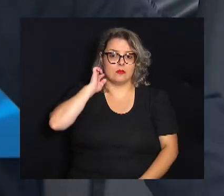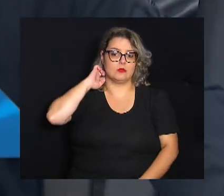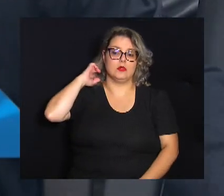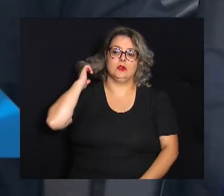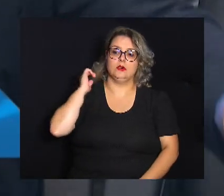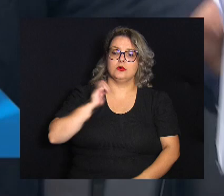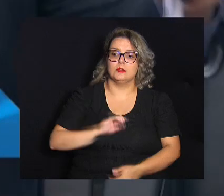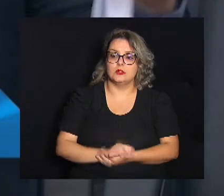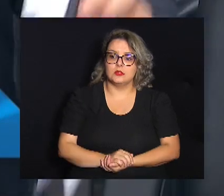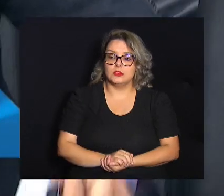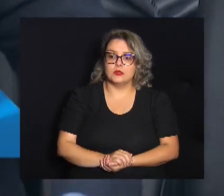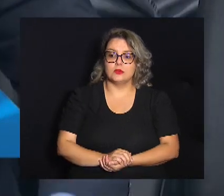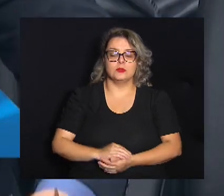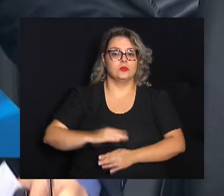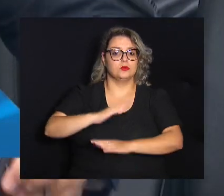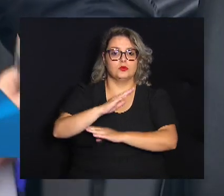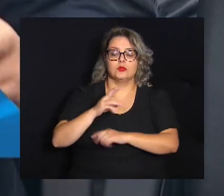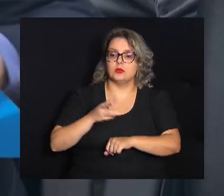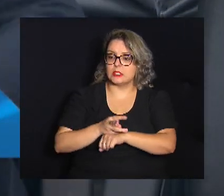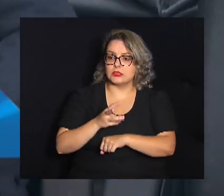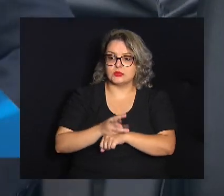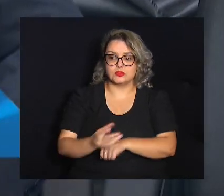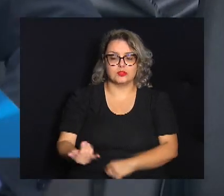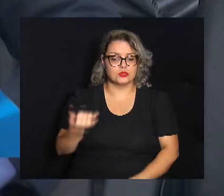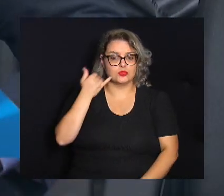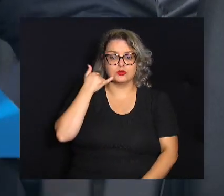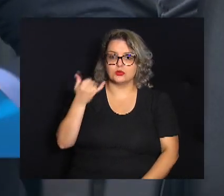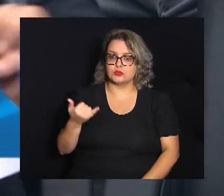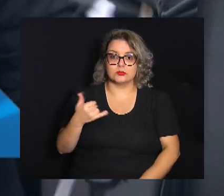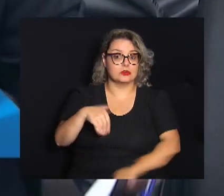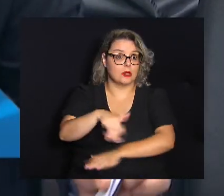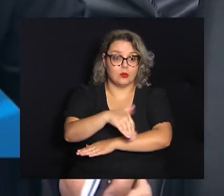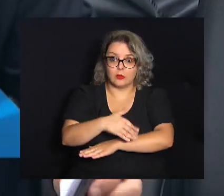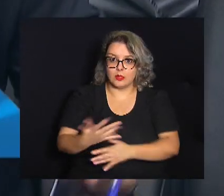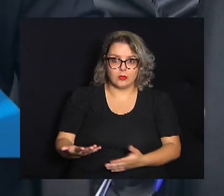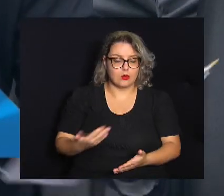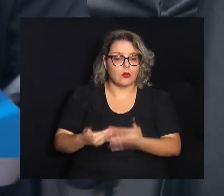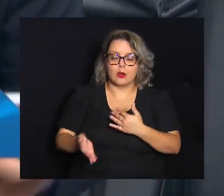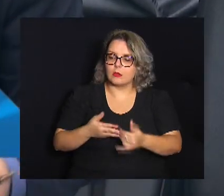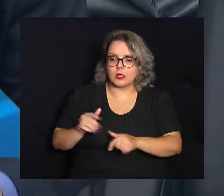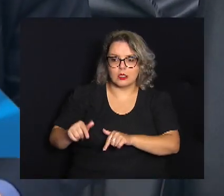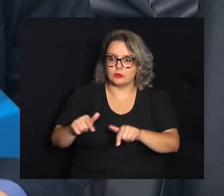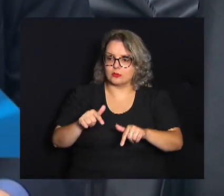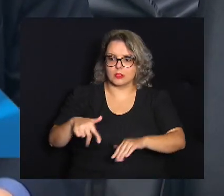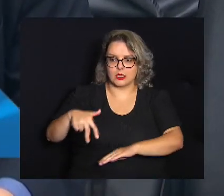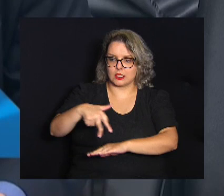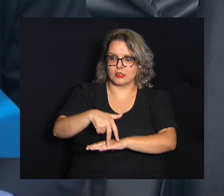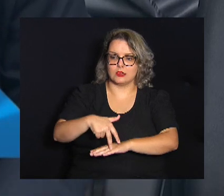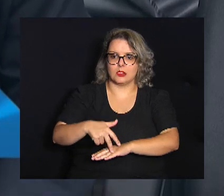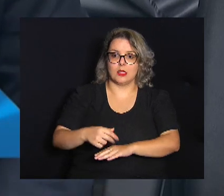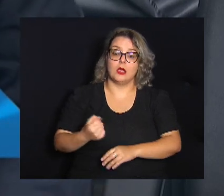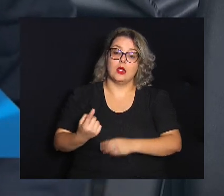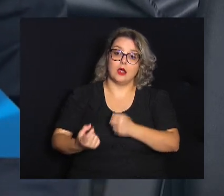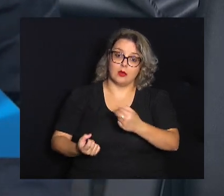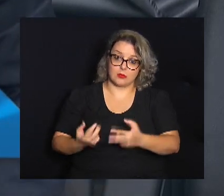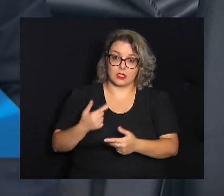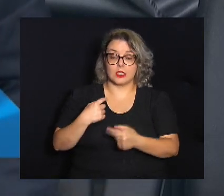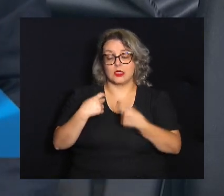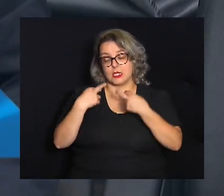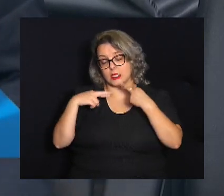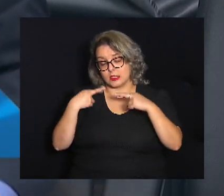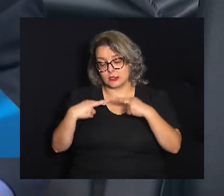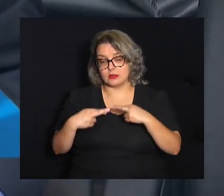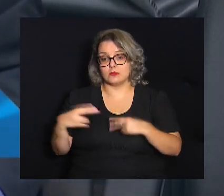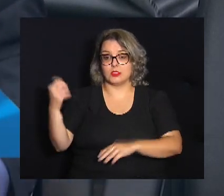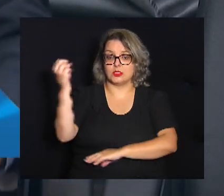no WhatsApp da Câmara, no telefone, na rua, onde nós estivermos, alguém reclama de iluminação pública, como se